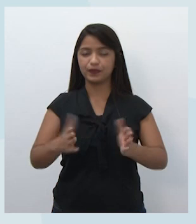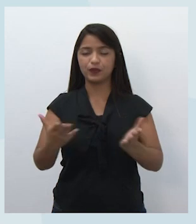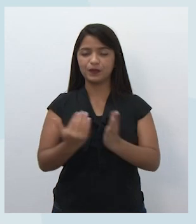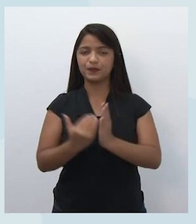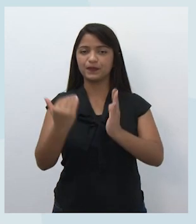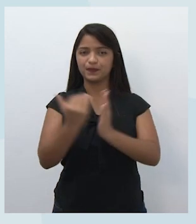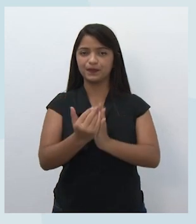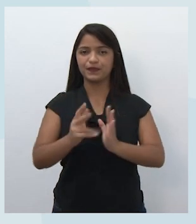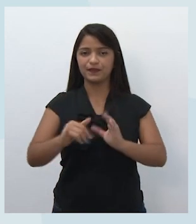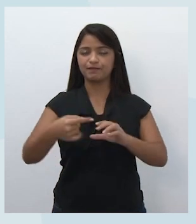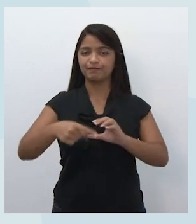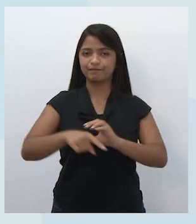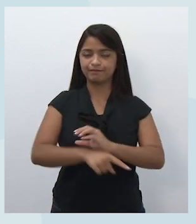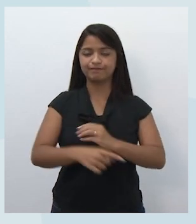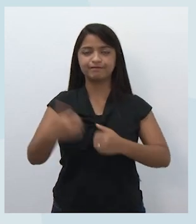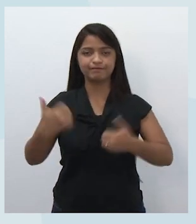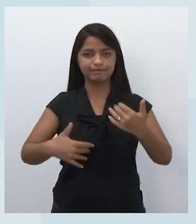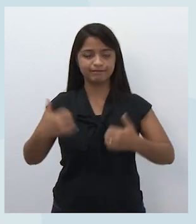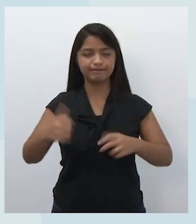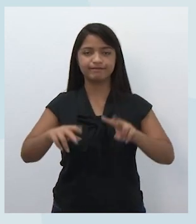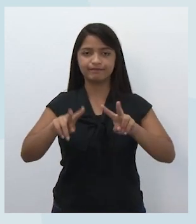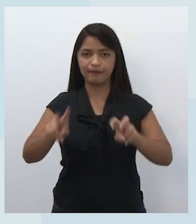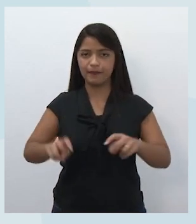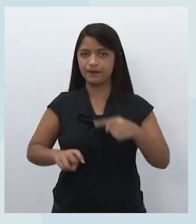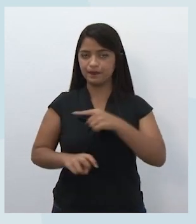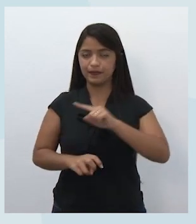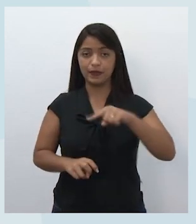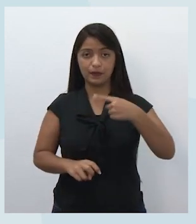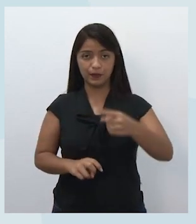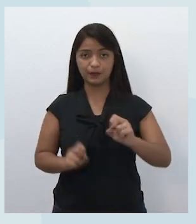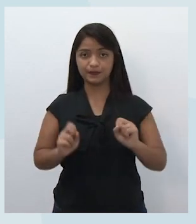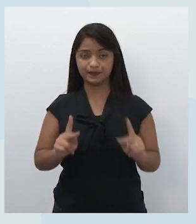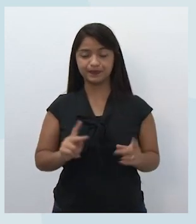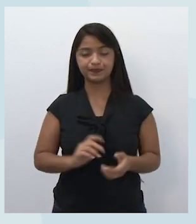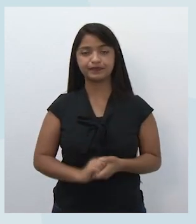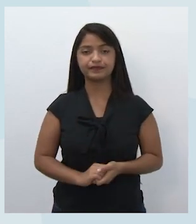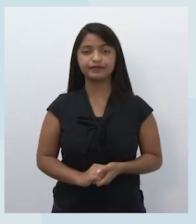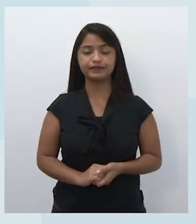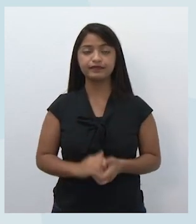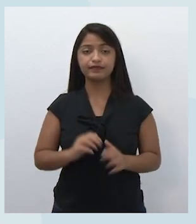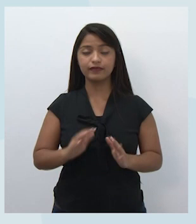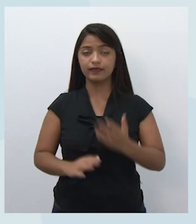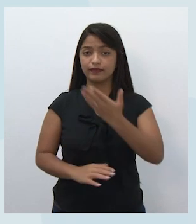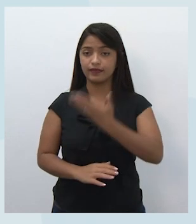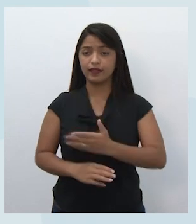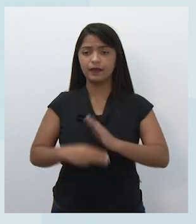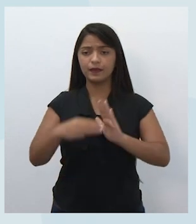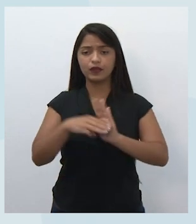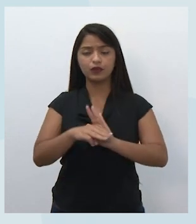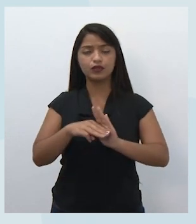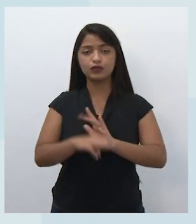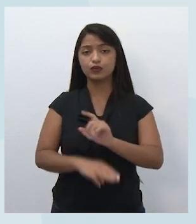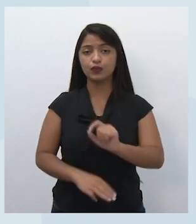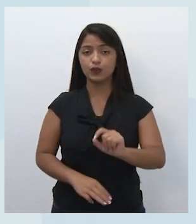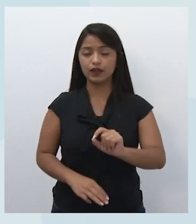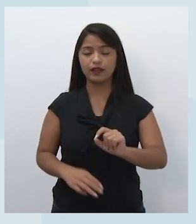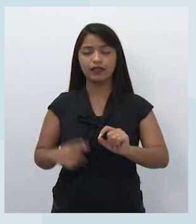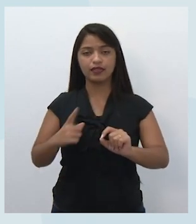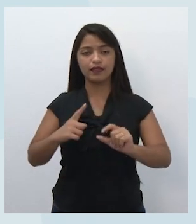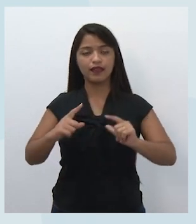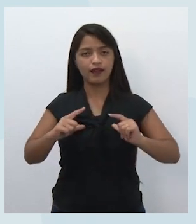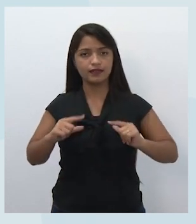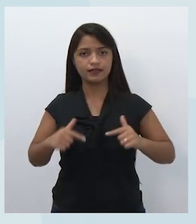um pouquinho sobre esse tema em outros momentos. Mas as metodologias, elas vão trazer ações